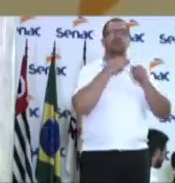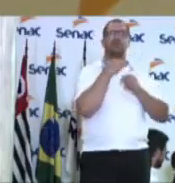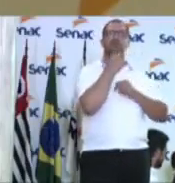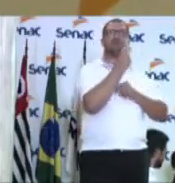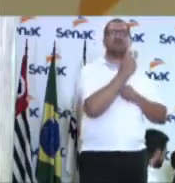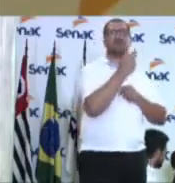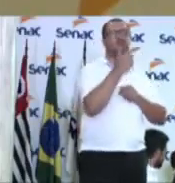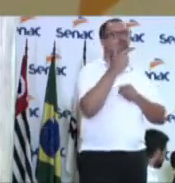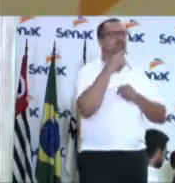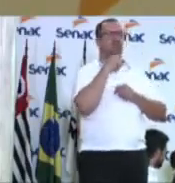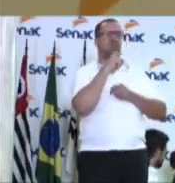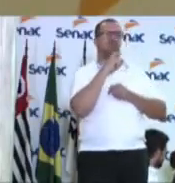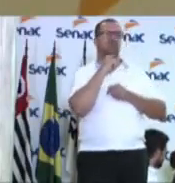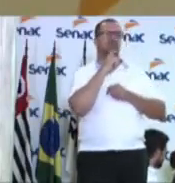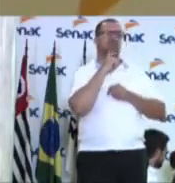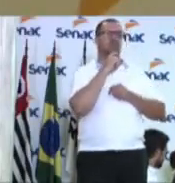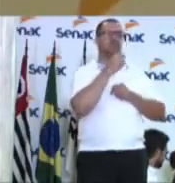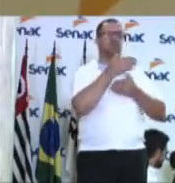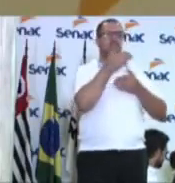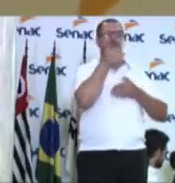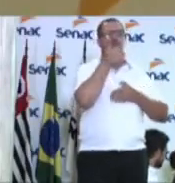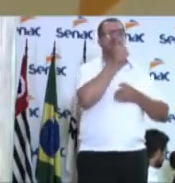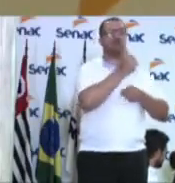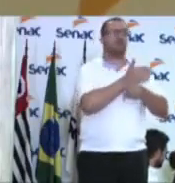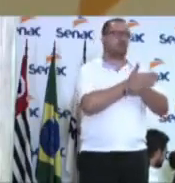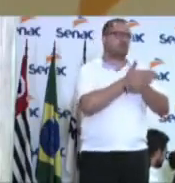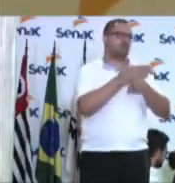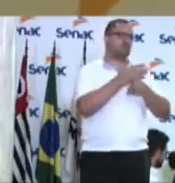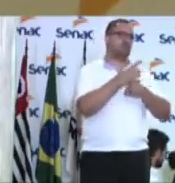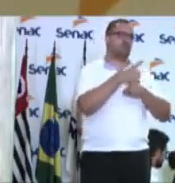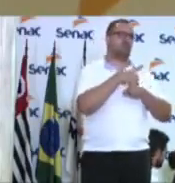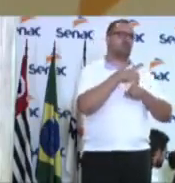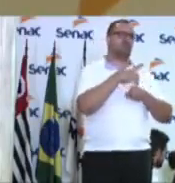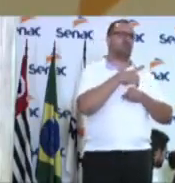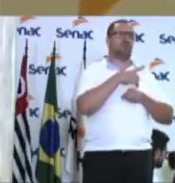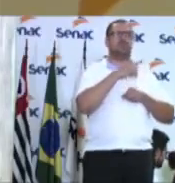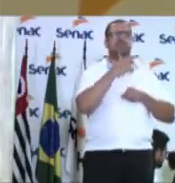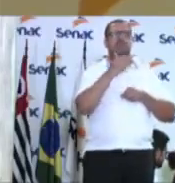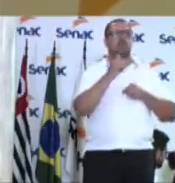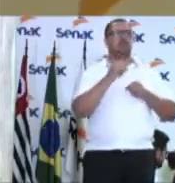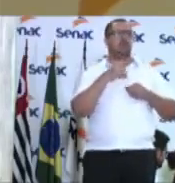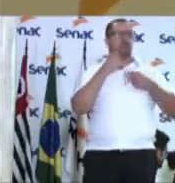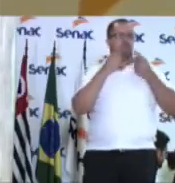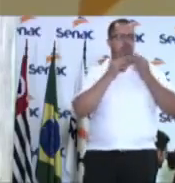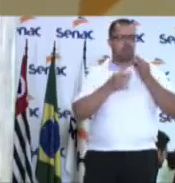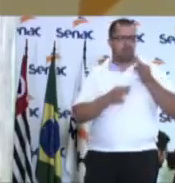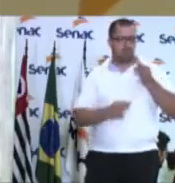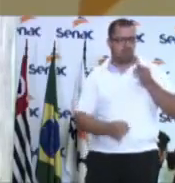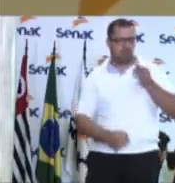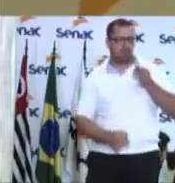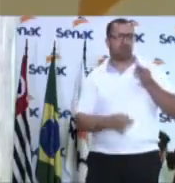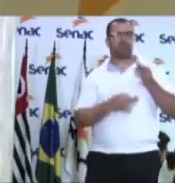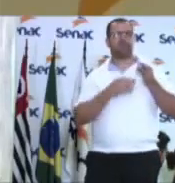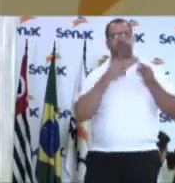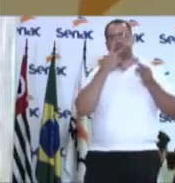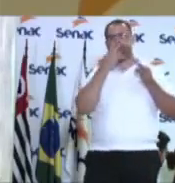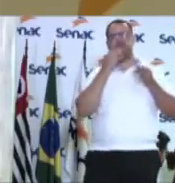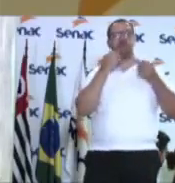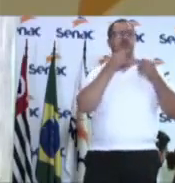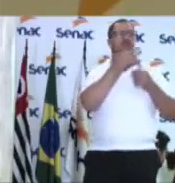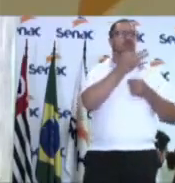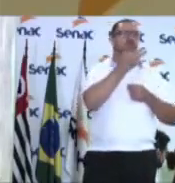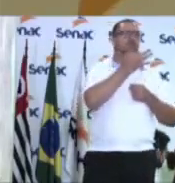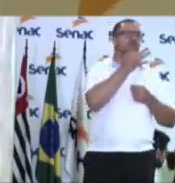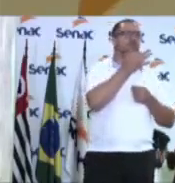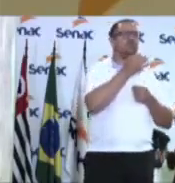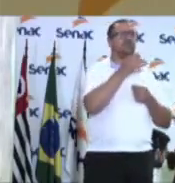ter voz, certo? Então, vamos acostumar com isso. E sem exagerar, sem achar que é o fim do mundo porque um cara criticou, e sem achar também